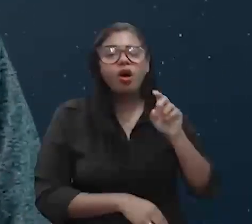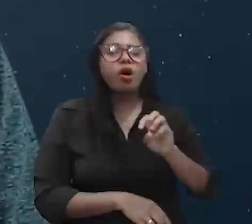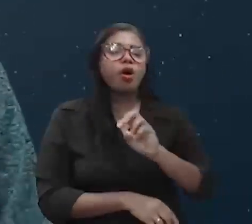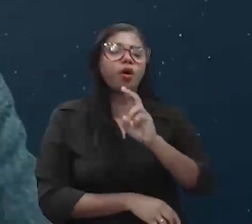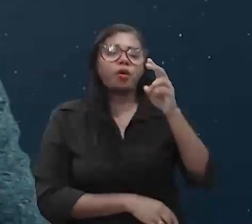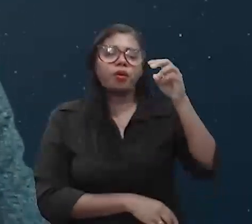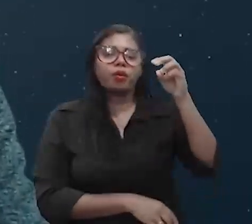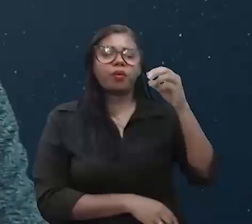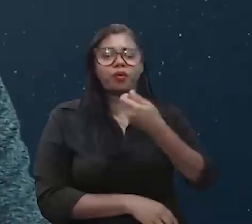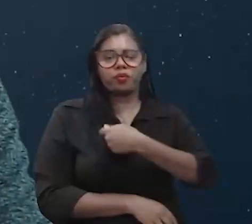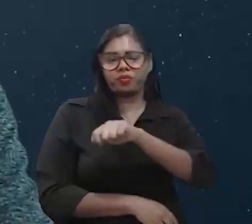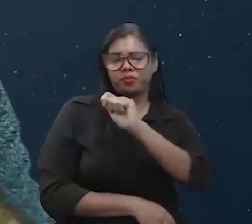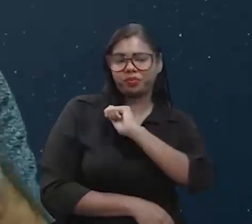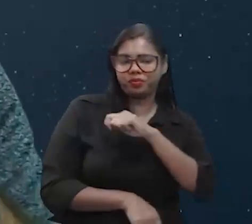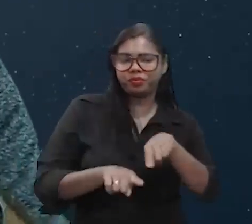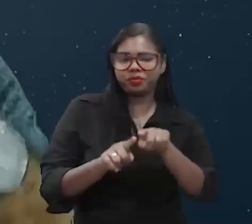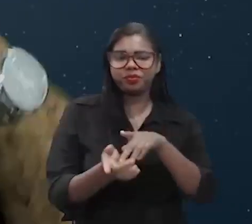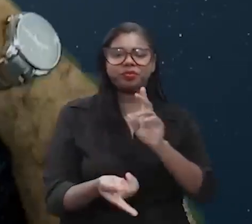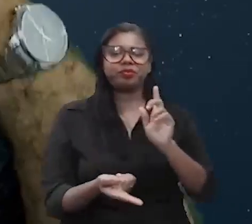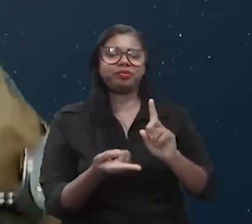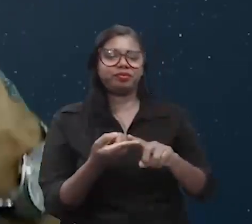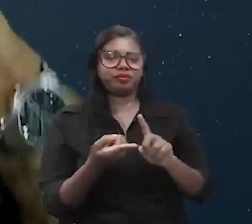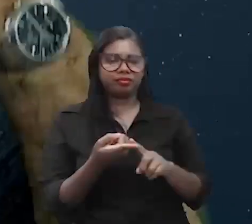está... Não. A gente